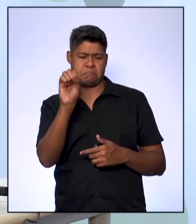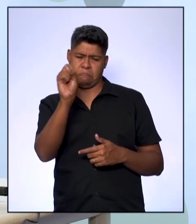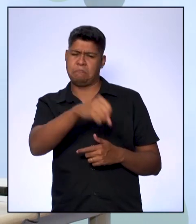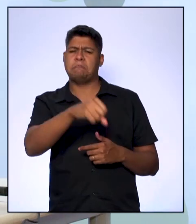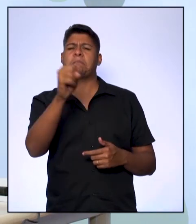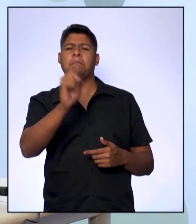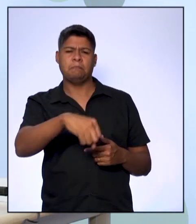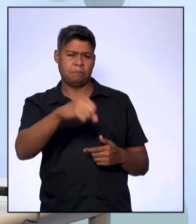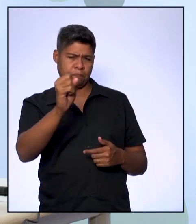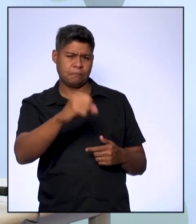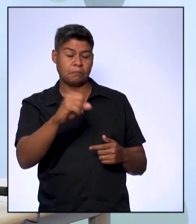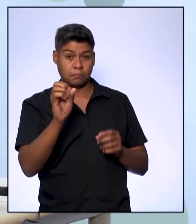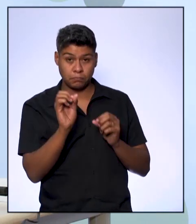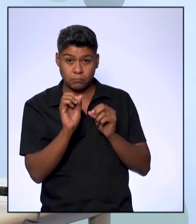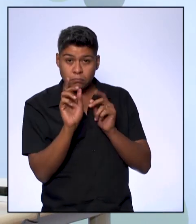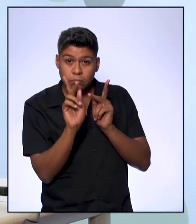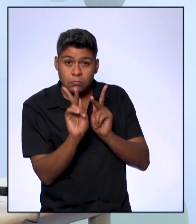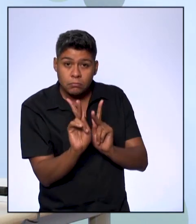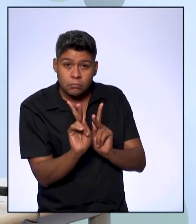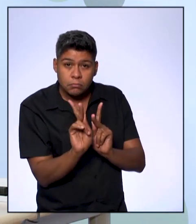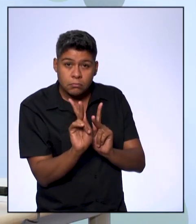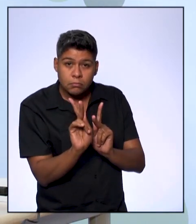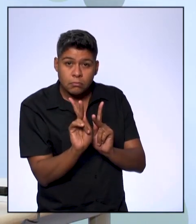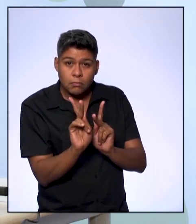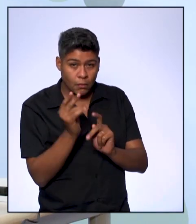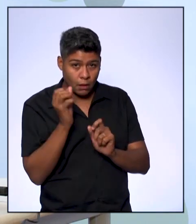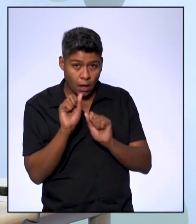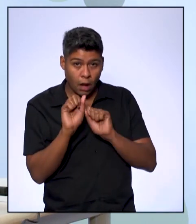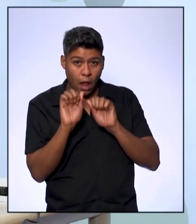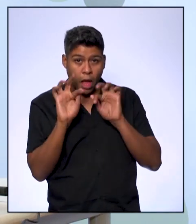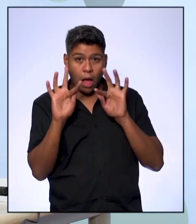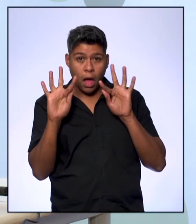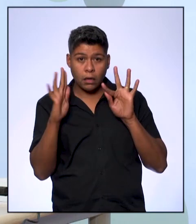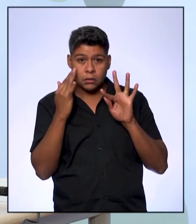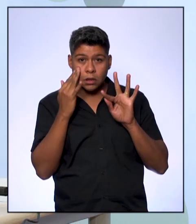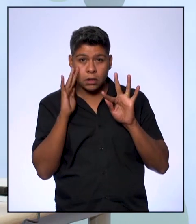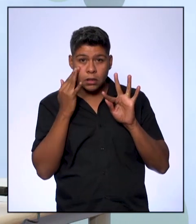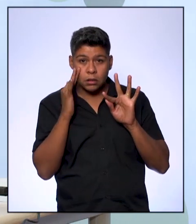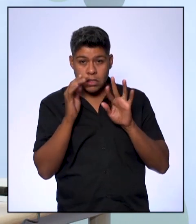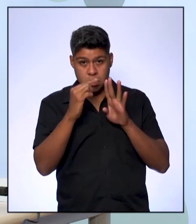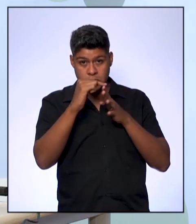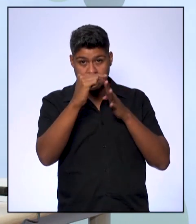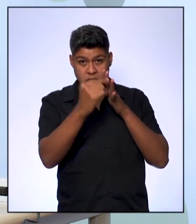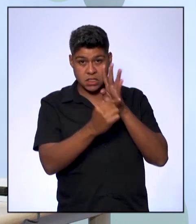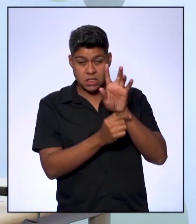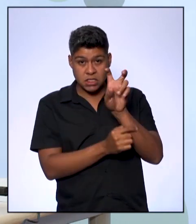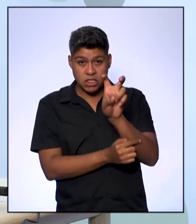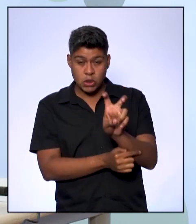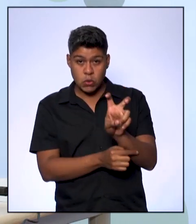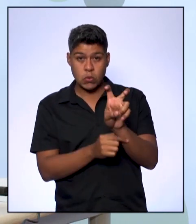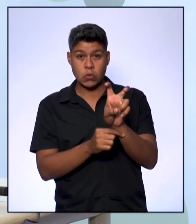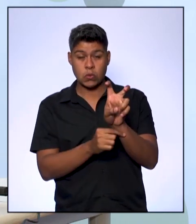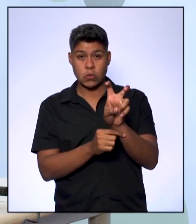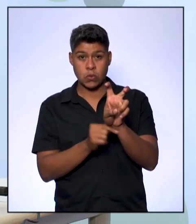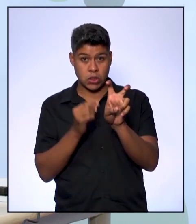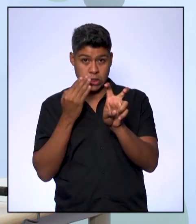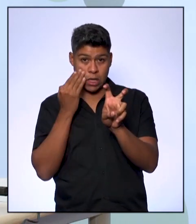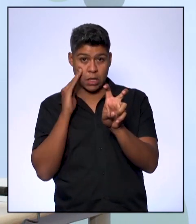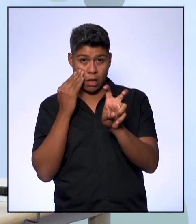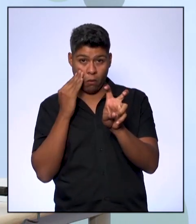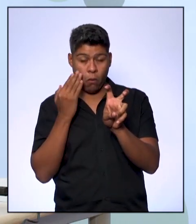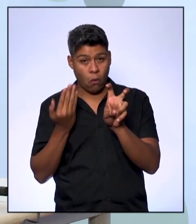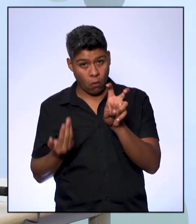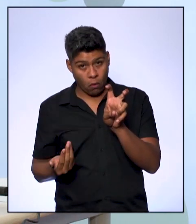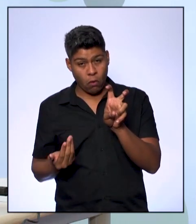para analisar uma antes tudo bem pessoal ficou claro os cinco modelos aí de figuras de linguagem que passamos